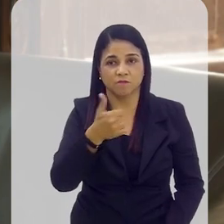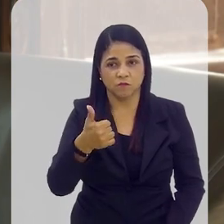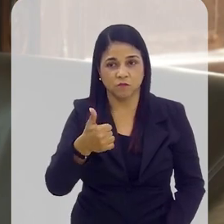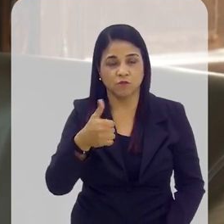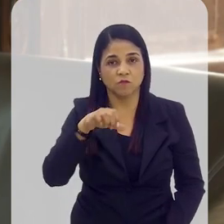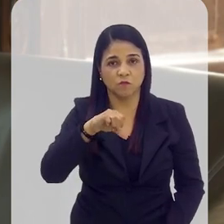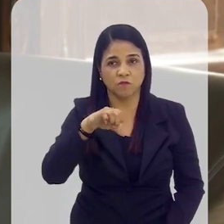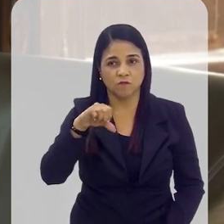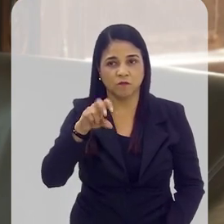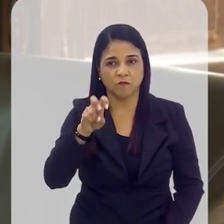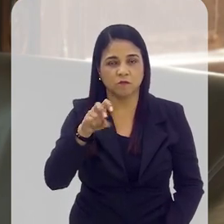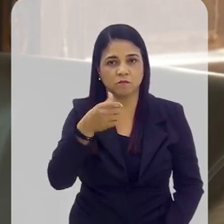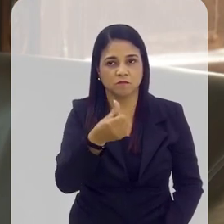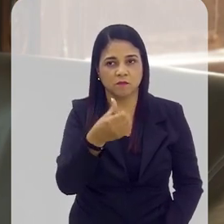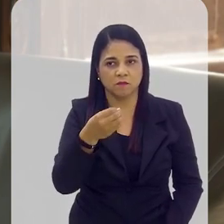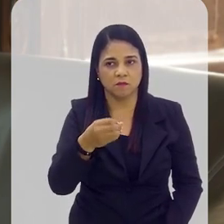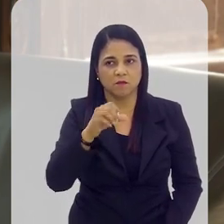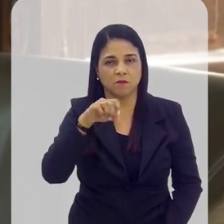telefone, que é